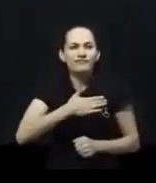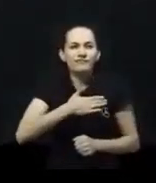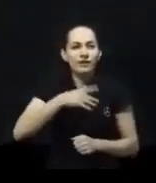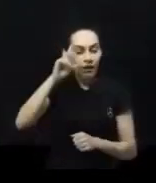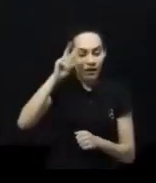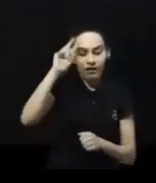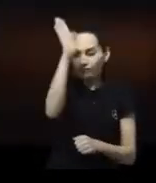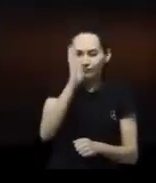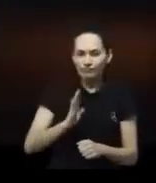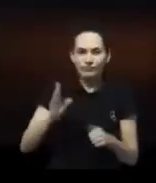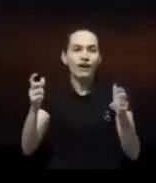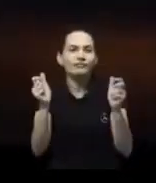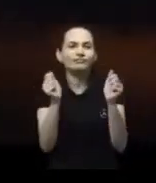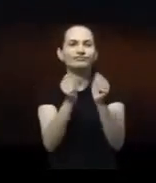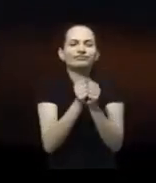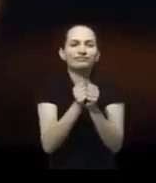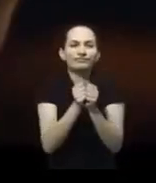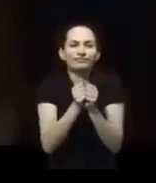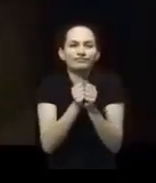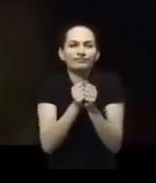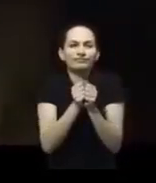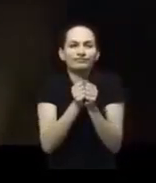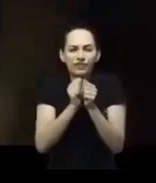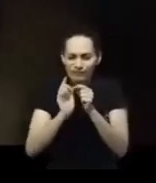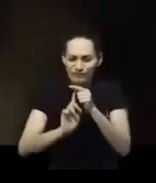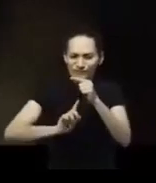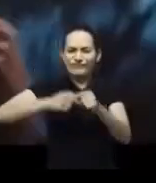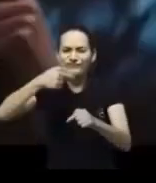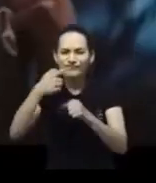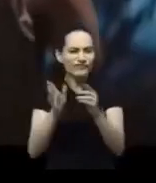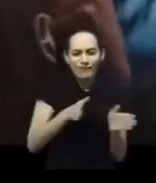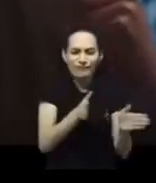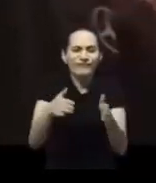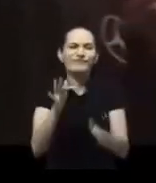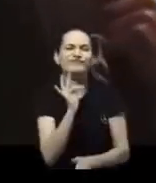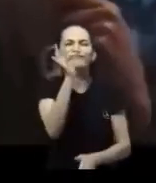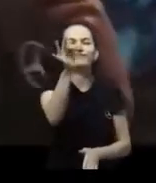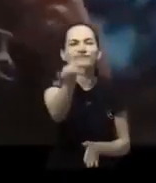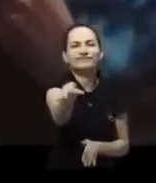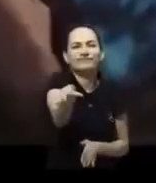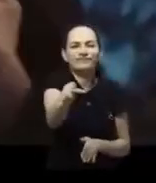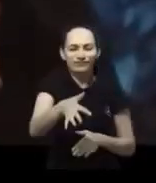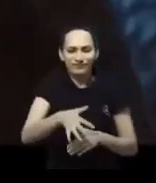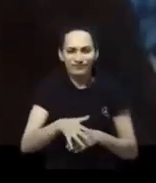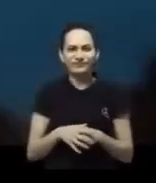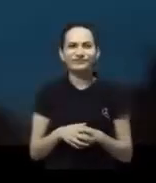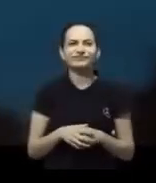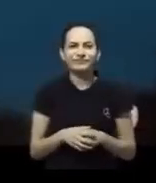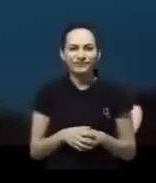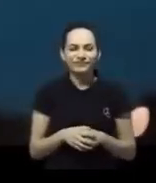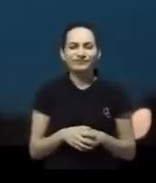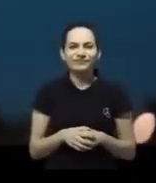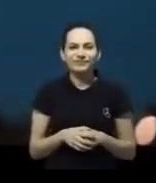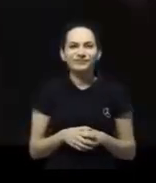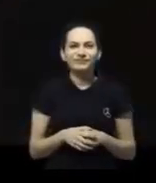Brasil. E juntos, vamos seguir essa estrada rumo ao futuro.